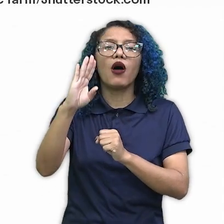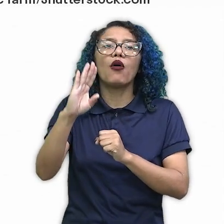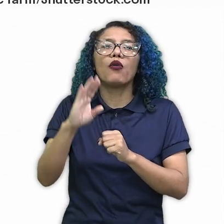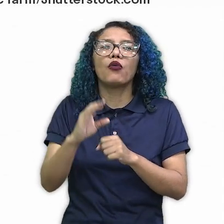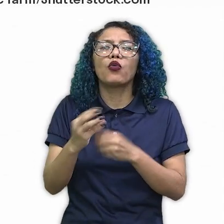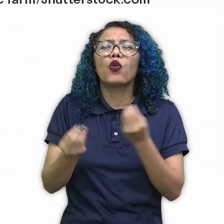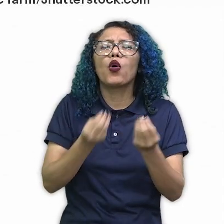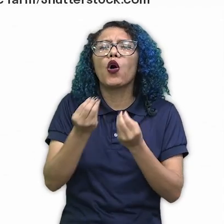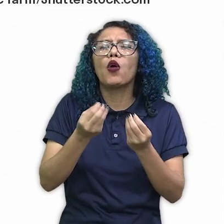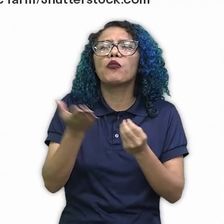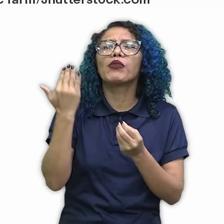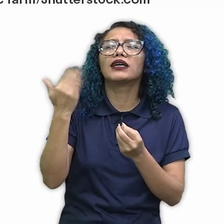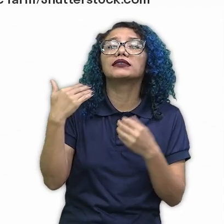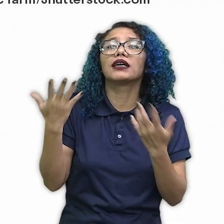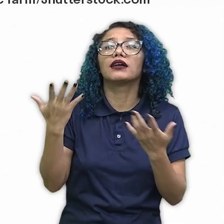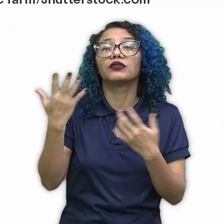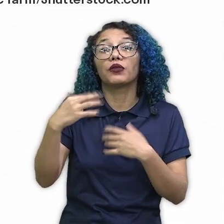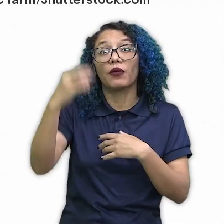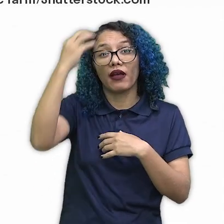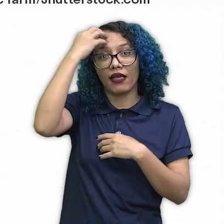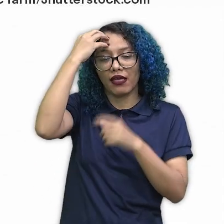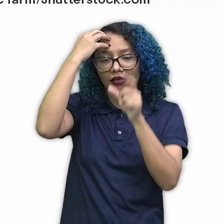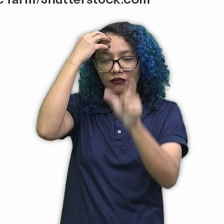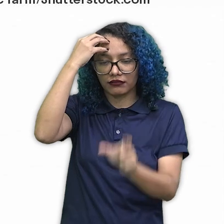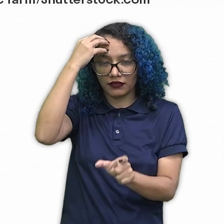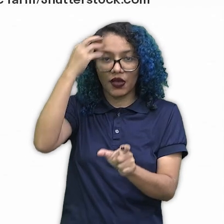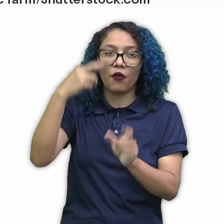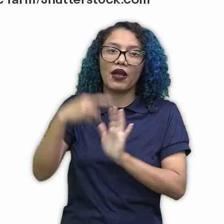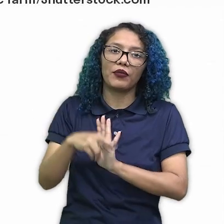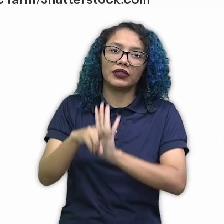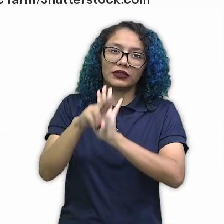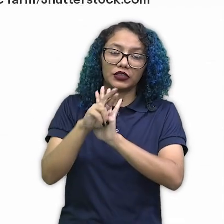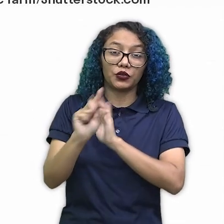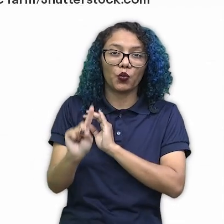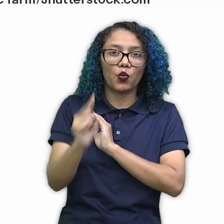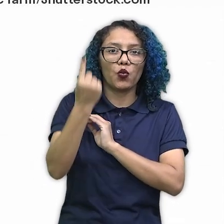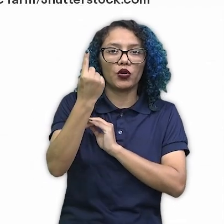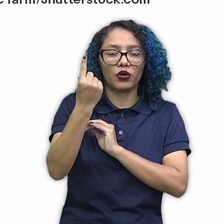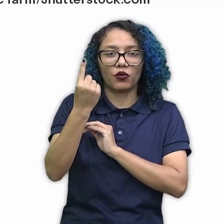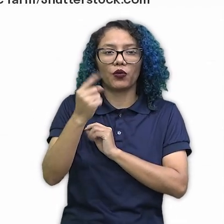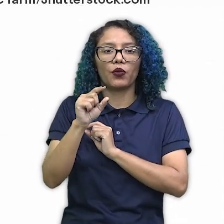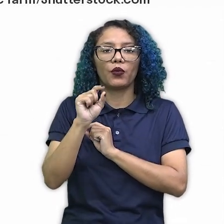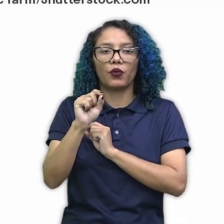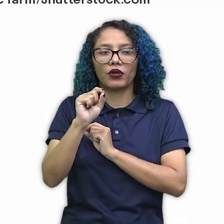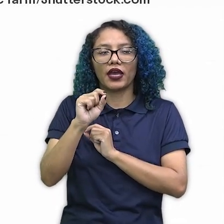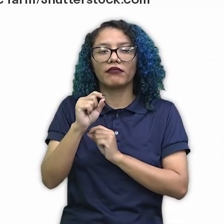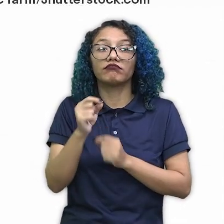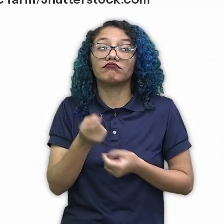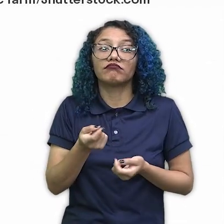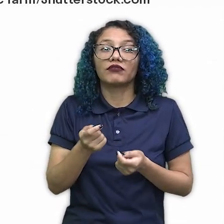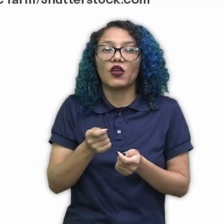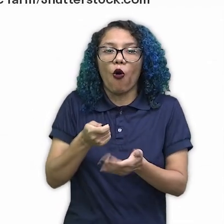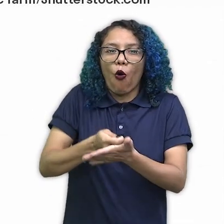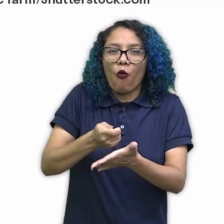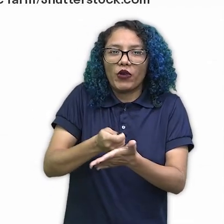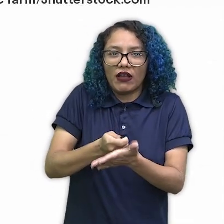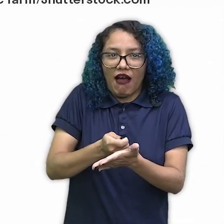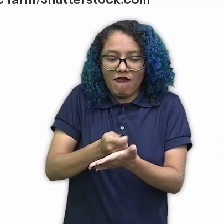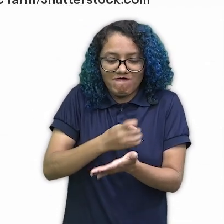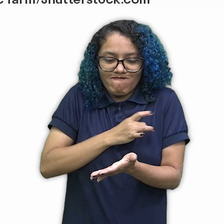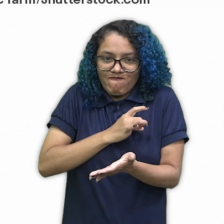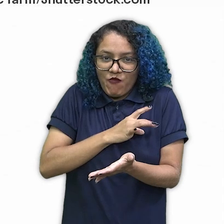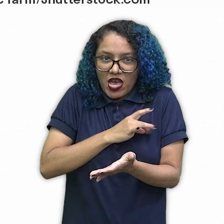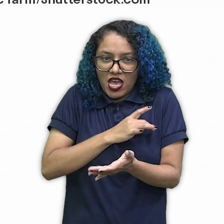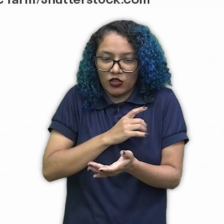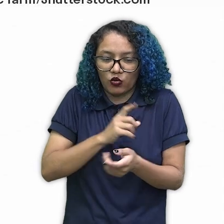um monarca. Era o único responsável por aplicar, pelo quê, gente? Pelo medo. Quem era que não tinha